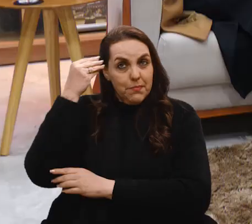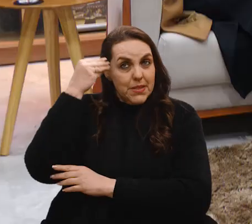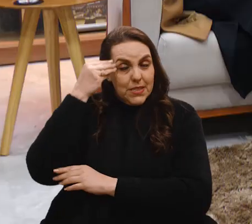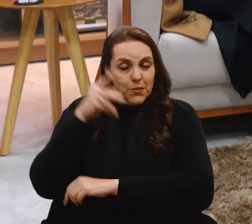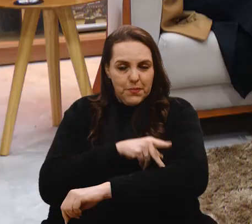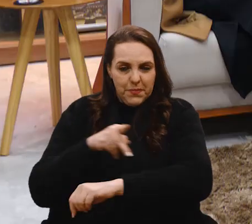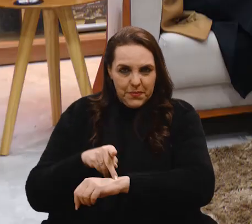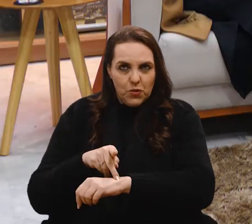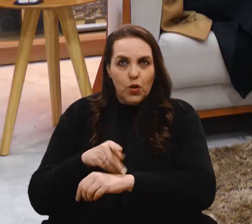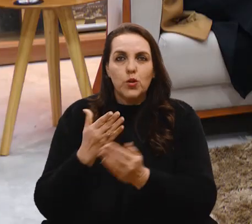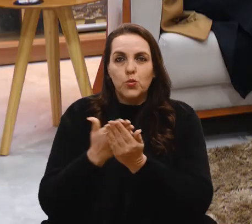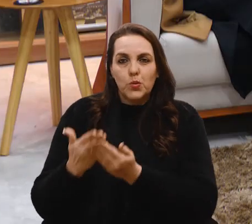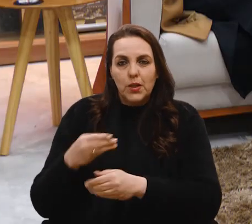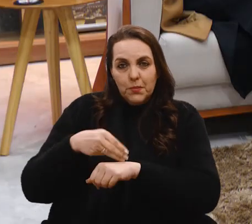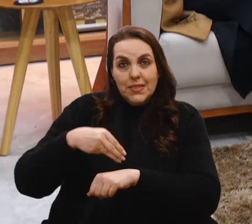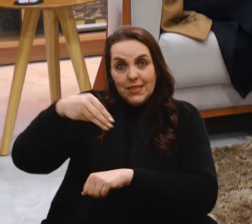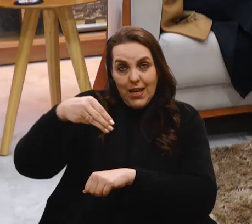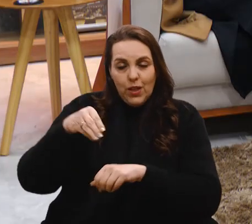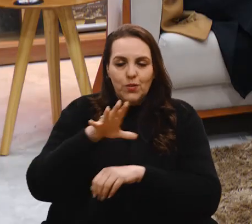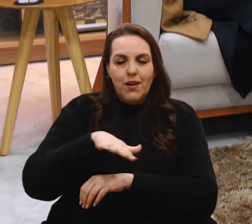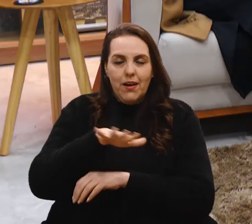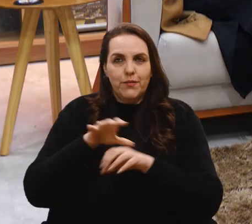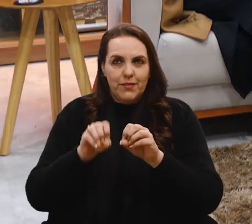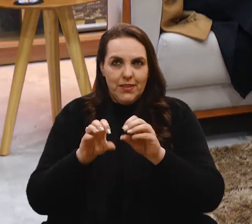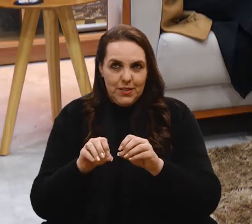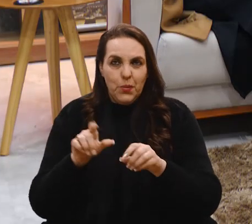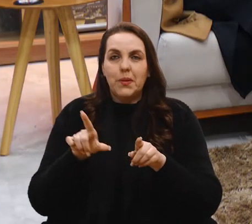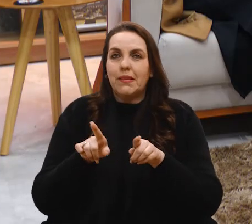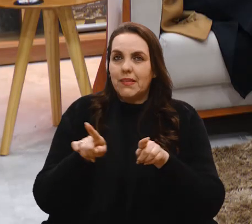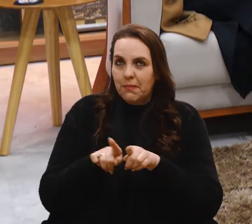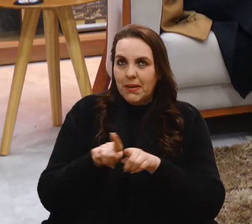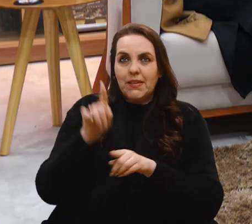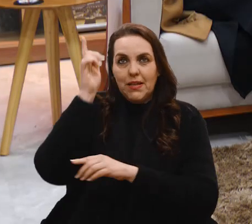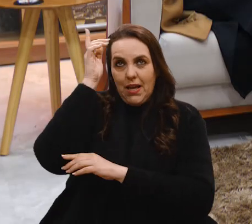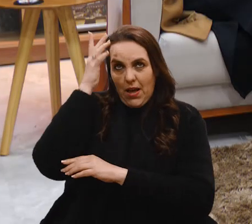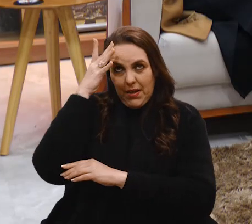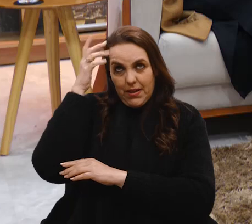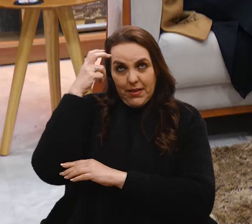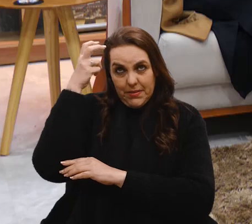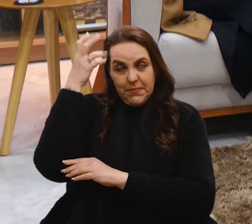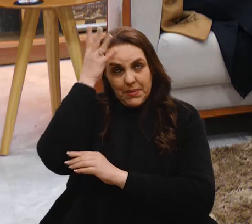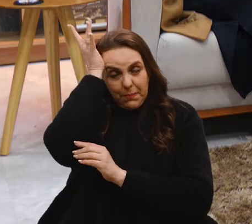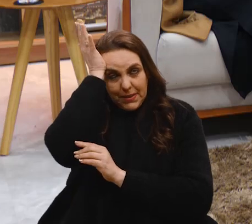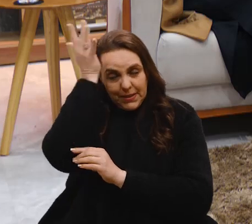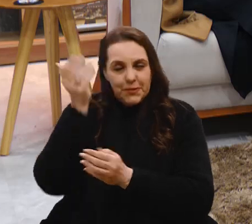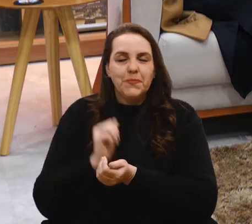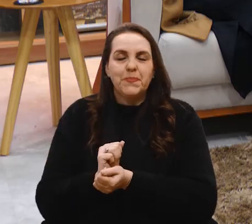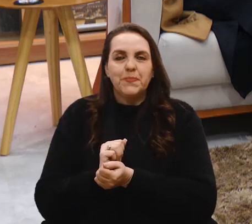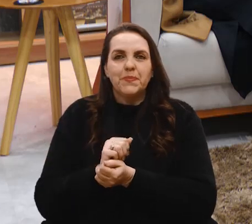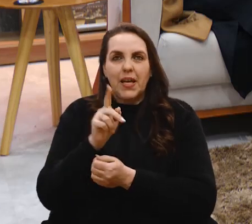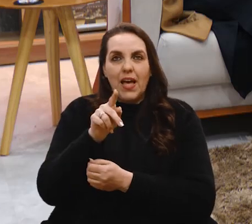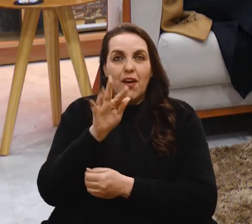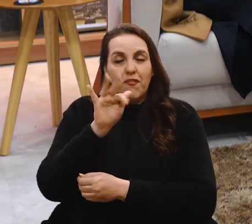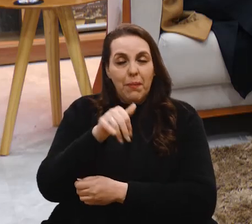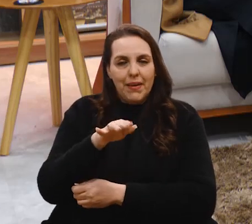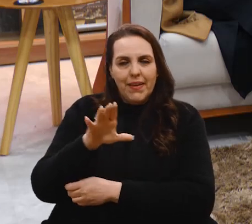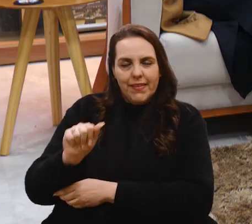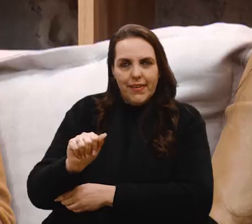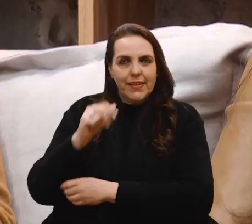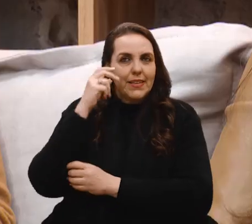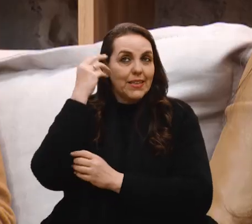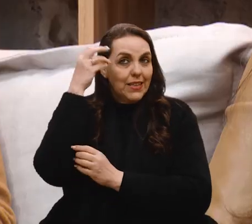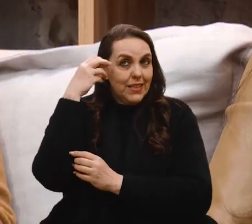mestranda em educação, e alguém que tem altas habilidades. Também conosco a Fabiana Fontana, que é